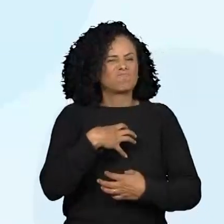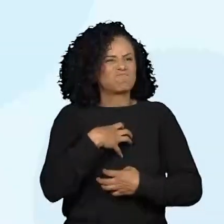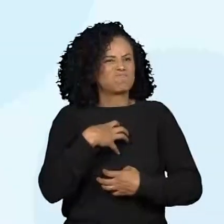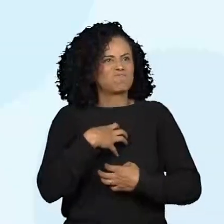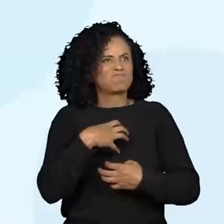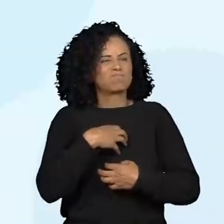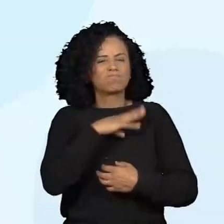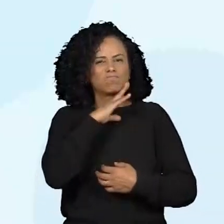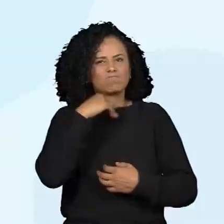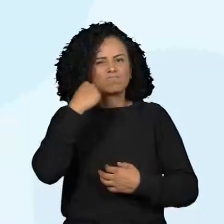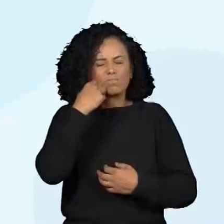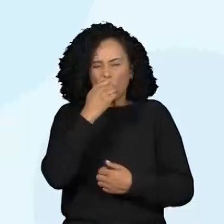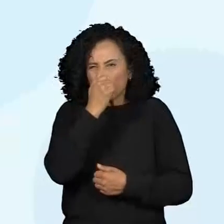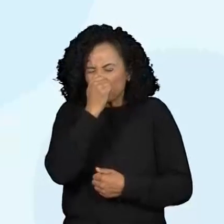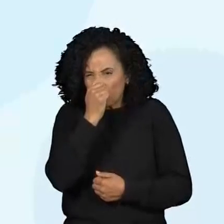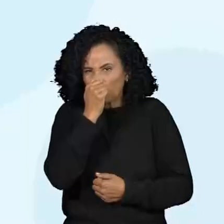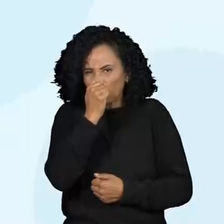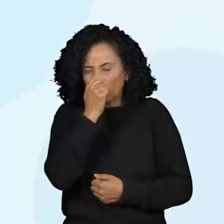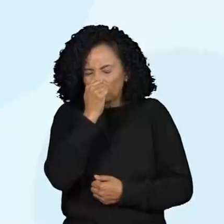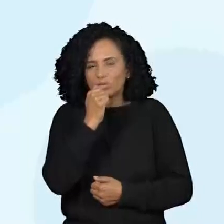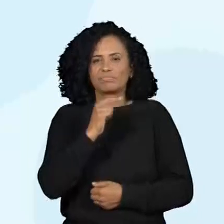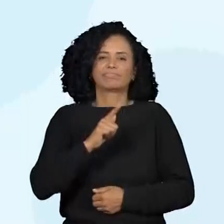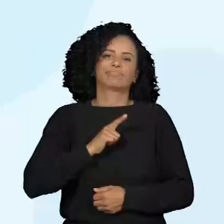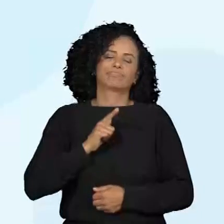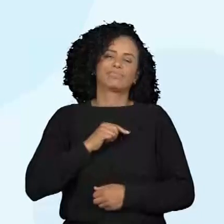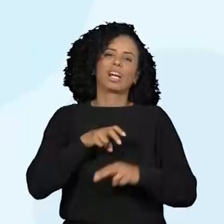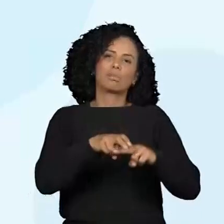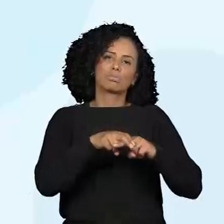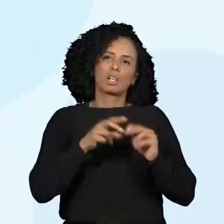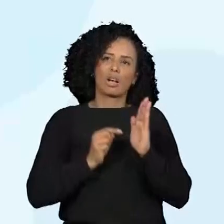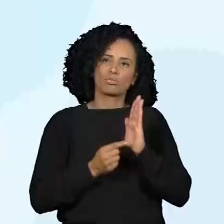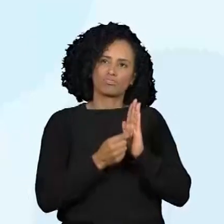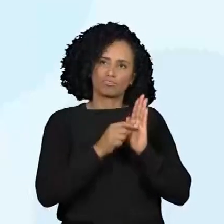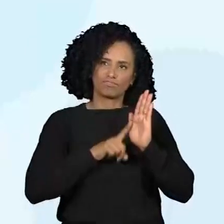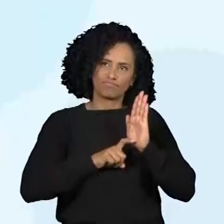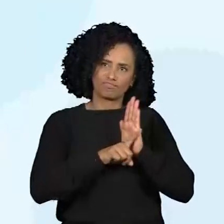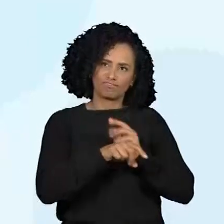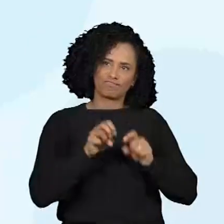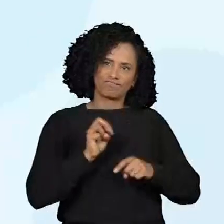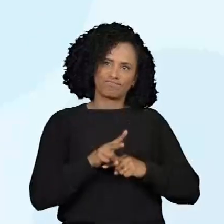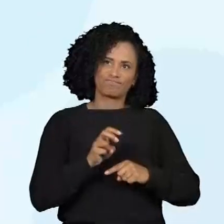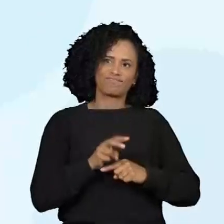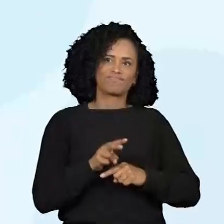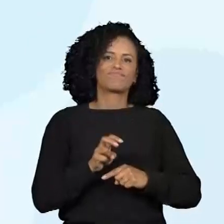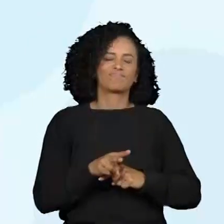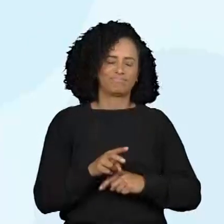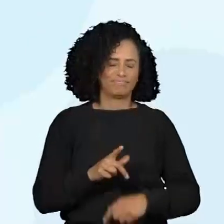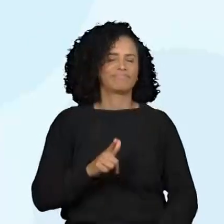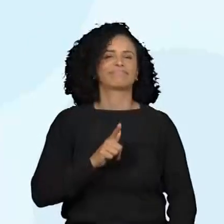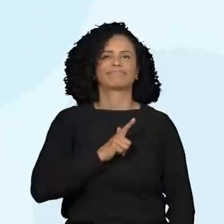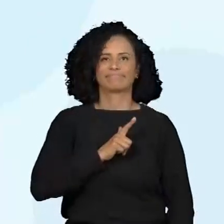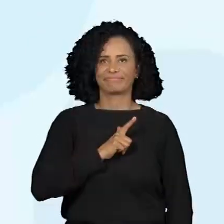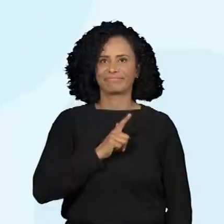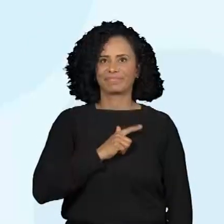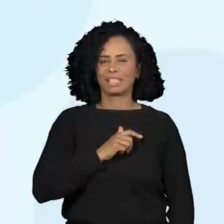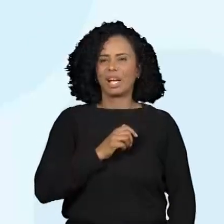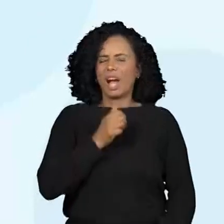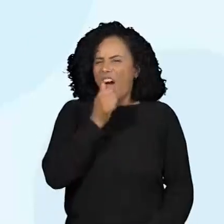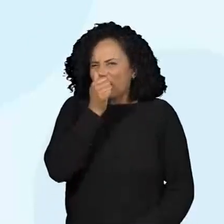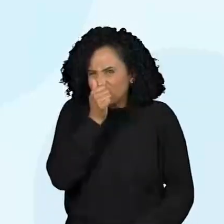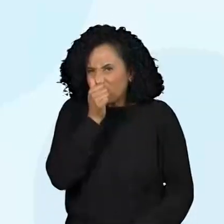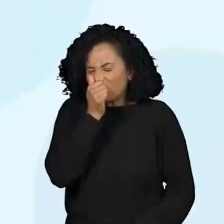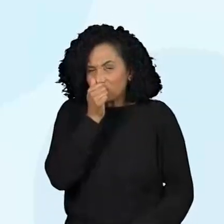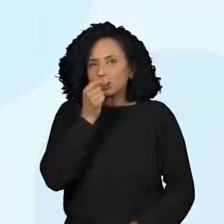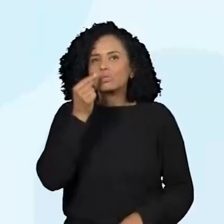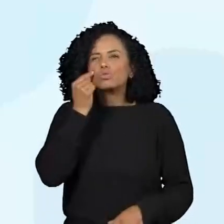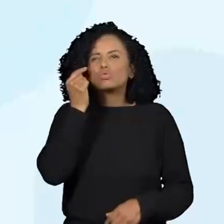que são causadas por micro-organismos, certo? Exatamente. Como febre, espirro,